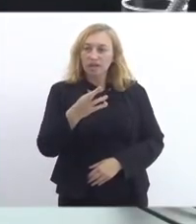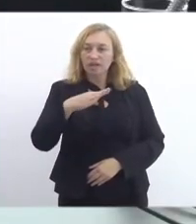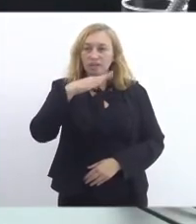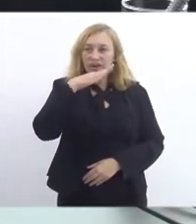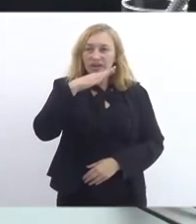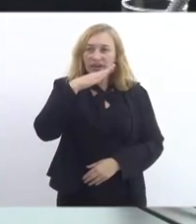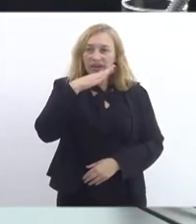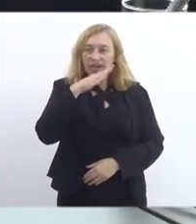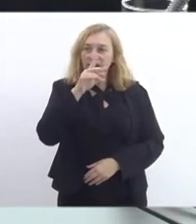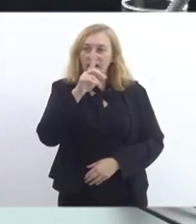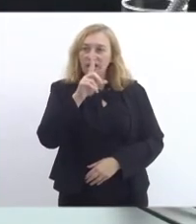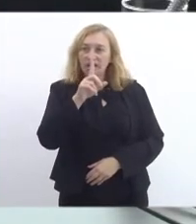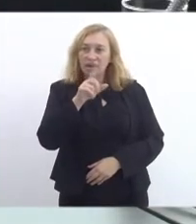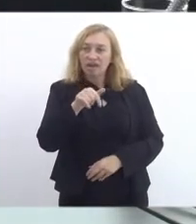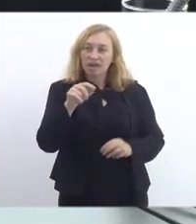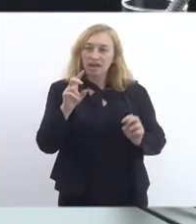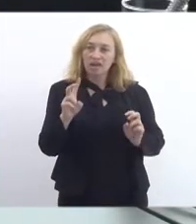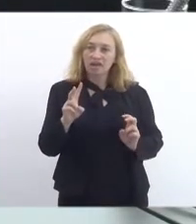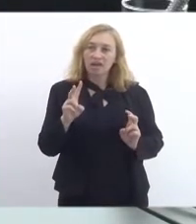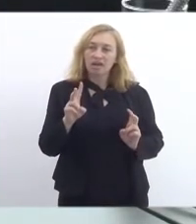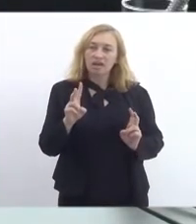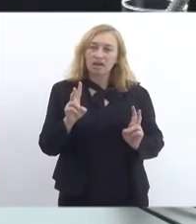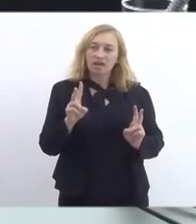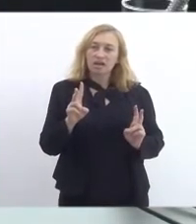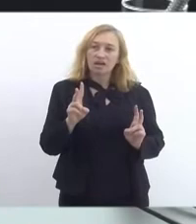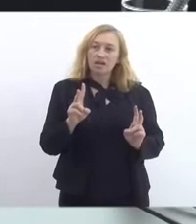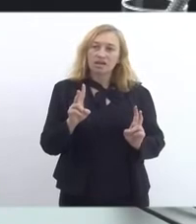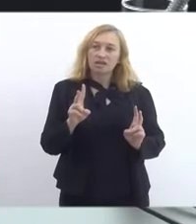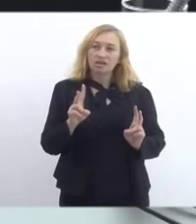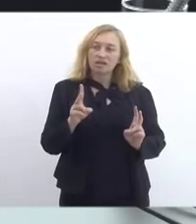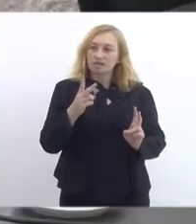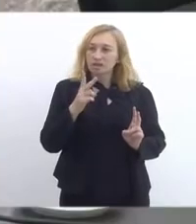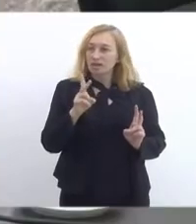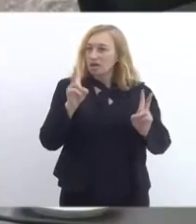Excelência tá dando parecer sobre suas próprias emendas.